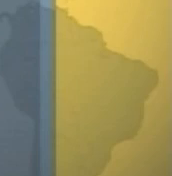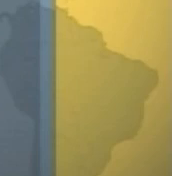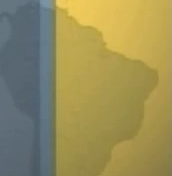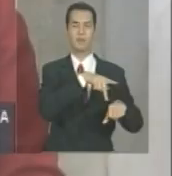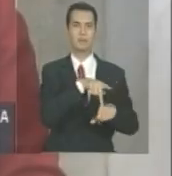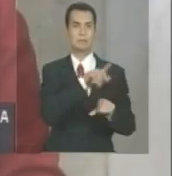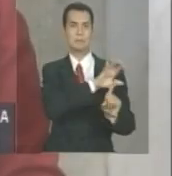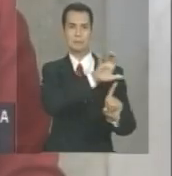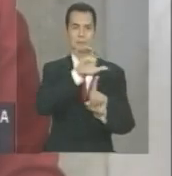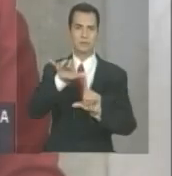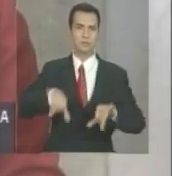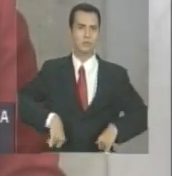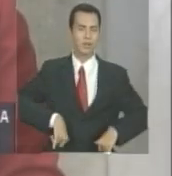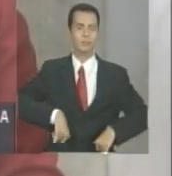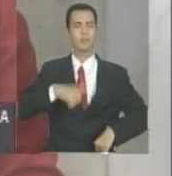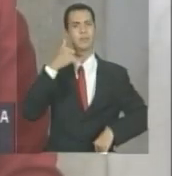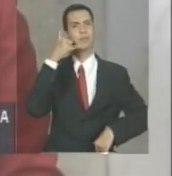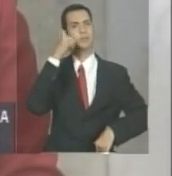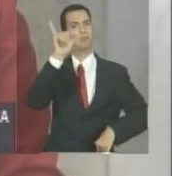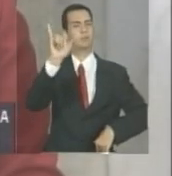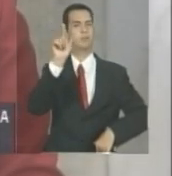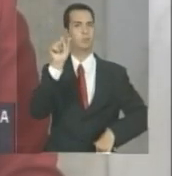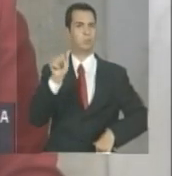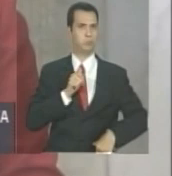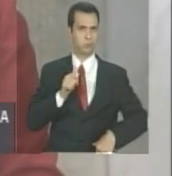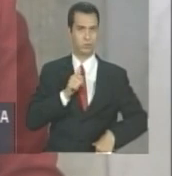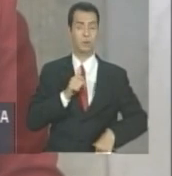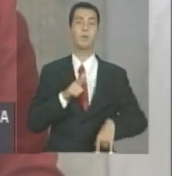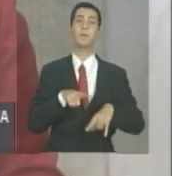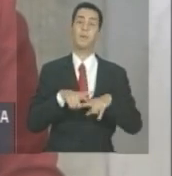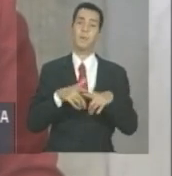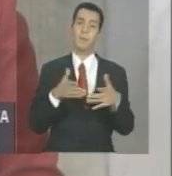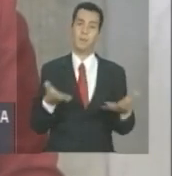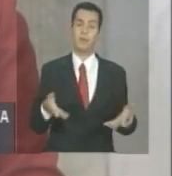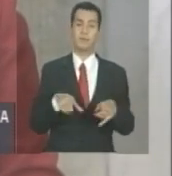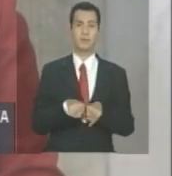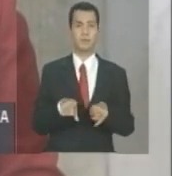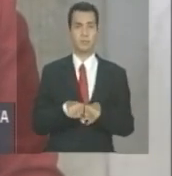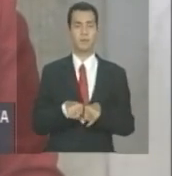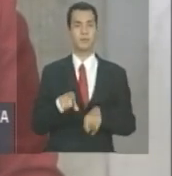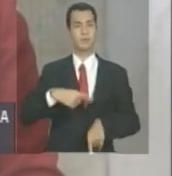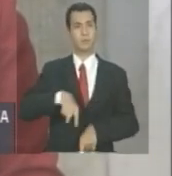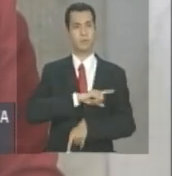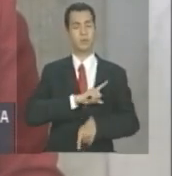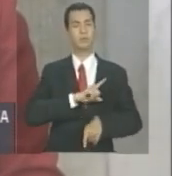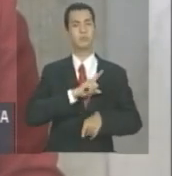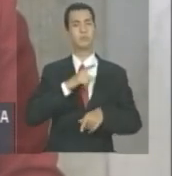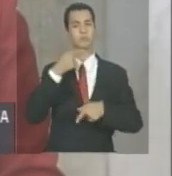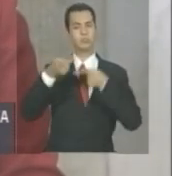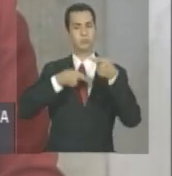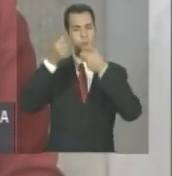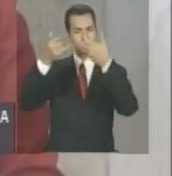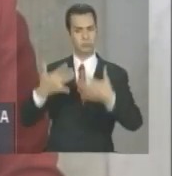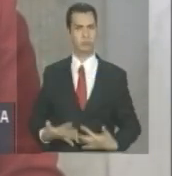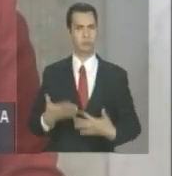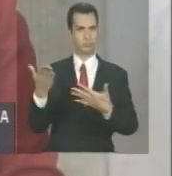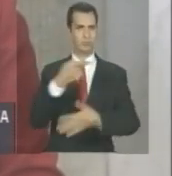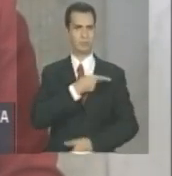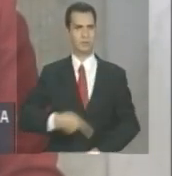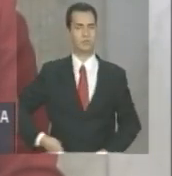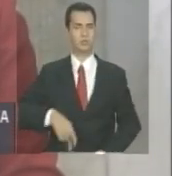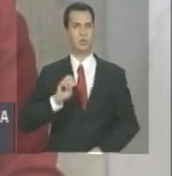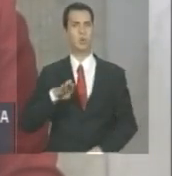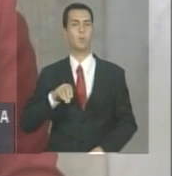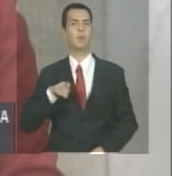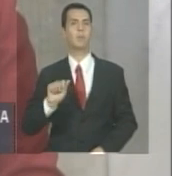desenvolvidos. Manifestamos para o presidente a preocupação do Brasil. I also voiced to President Obama